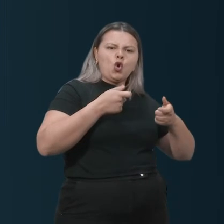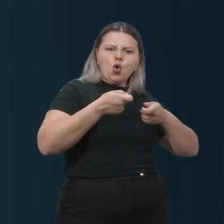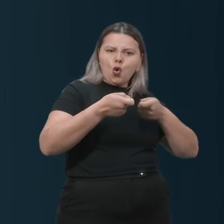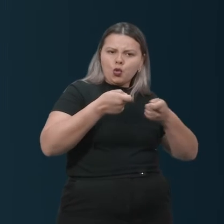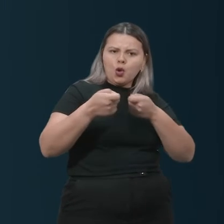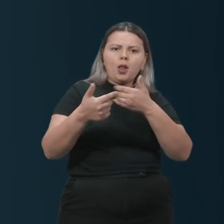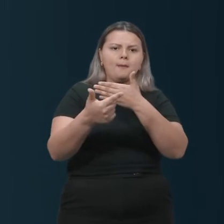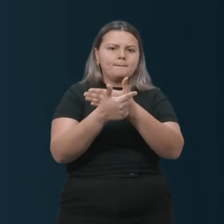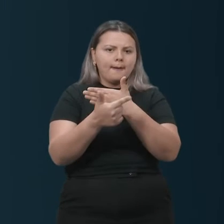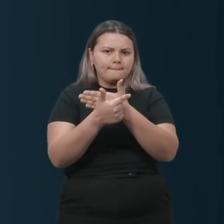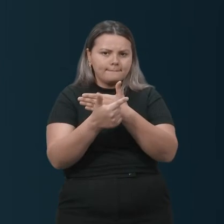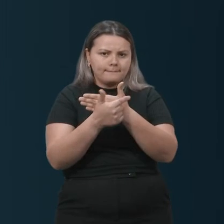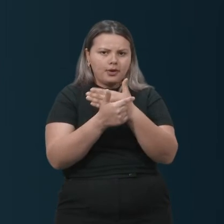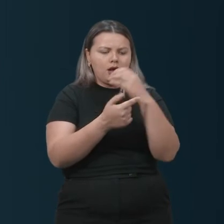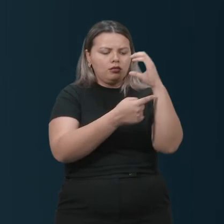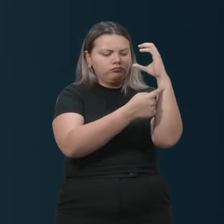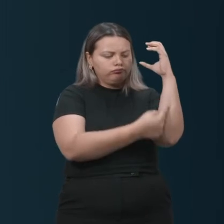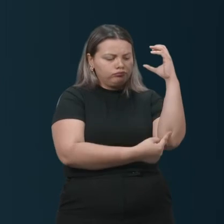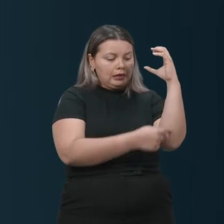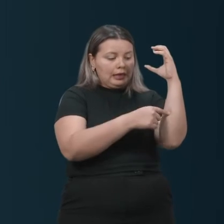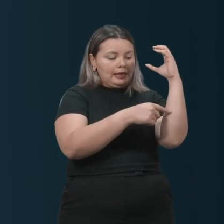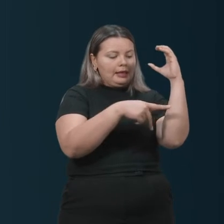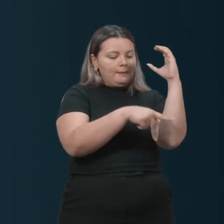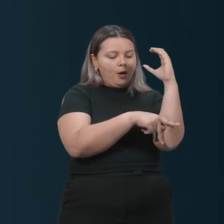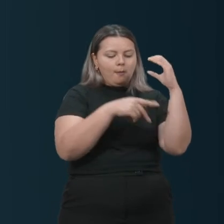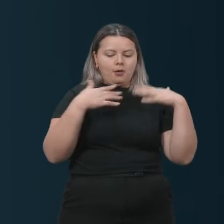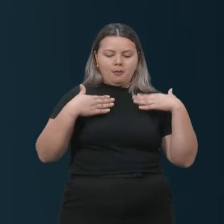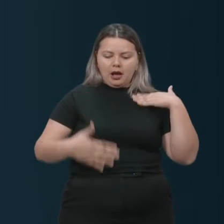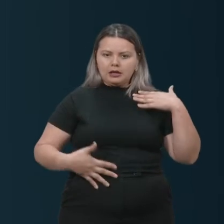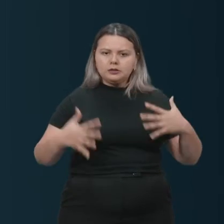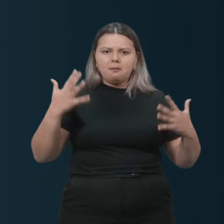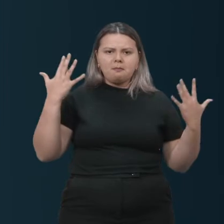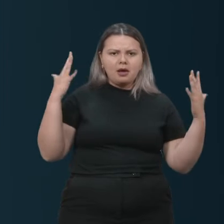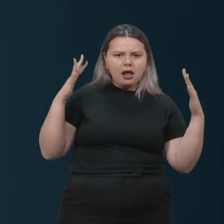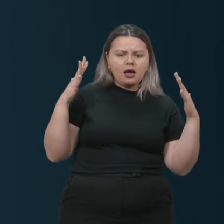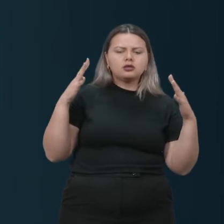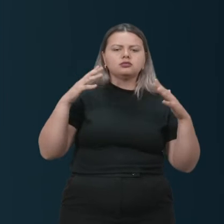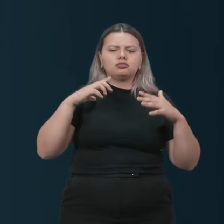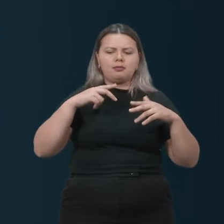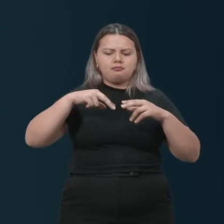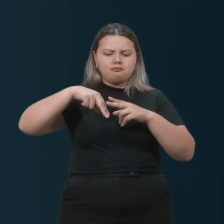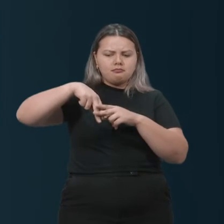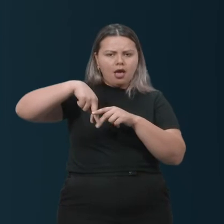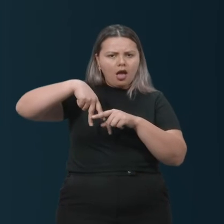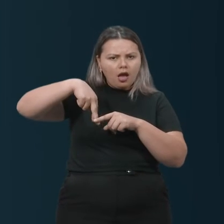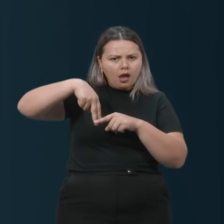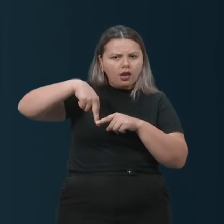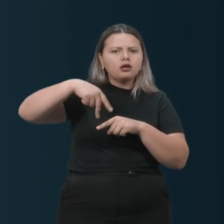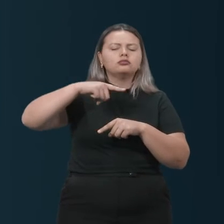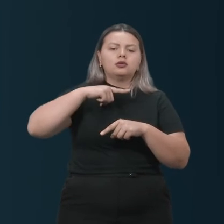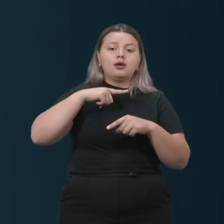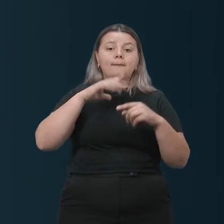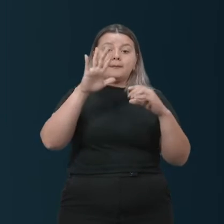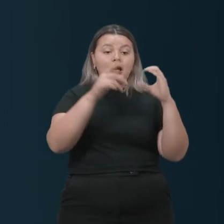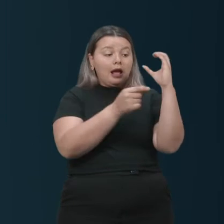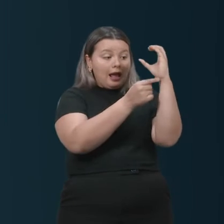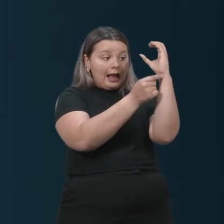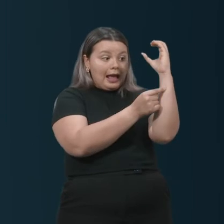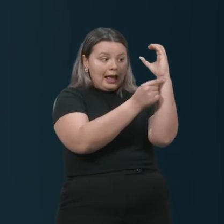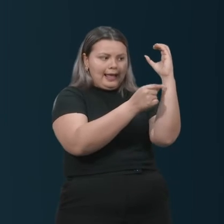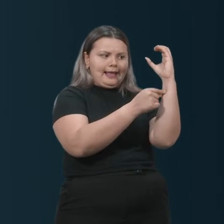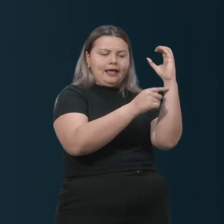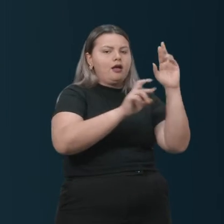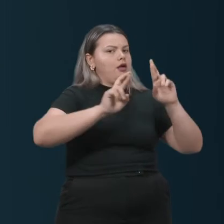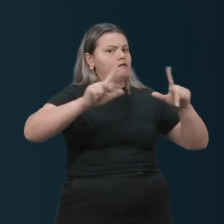e controlam a função de órgãos periféricos, músculos de braço, perna, o tronco acaba